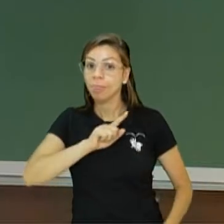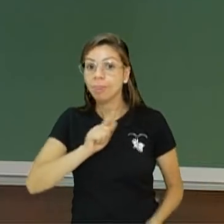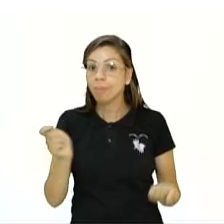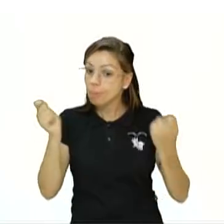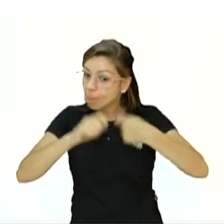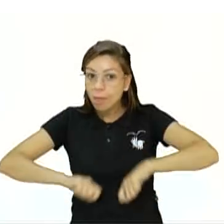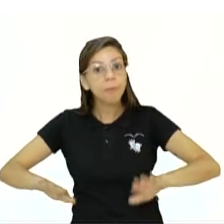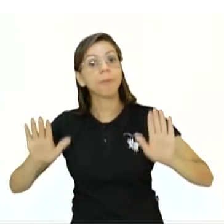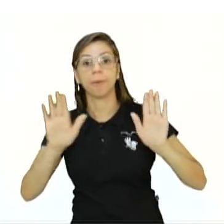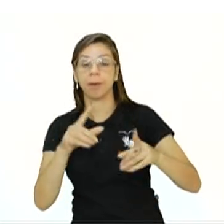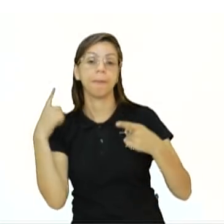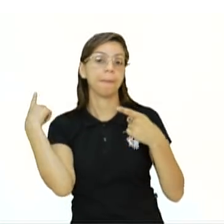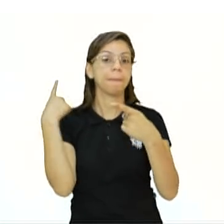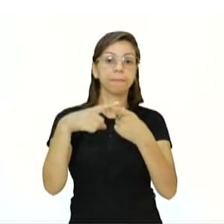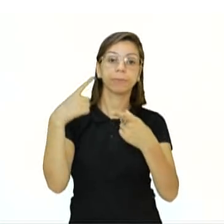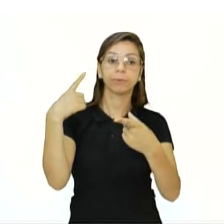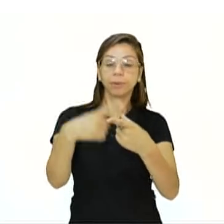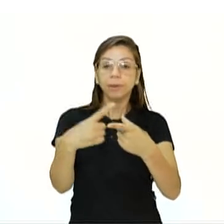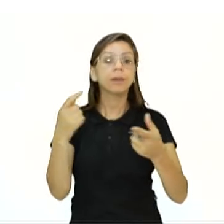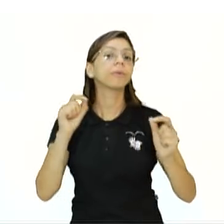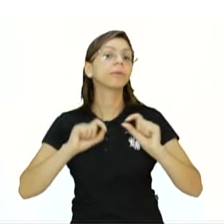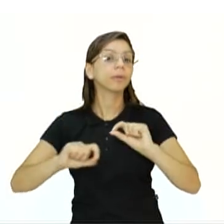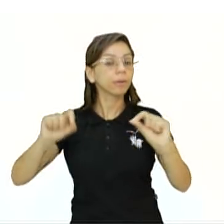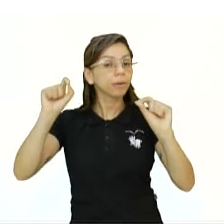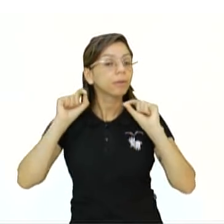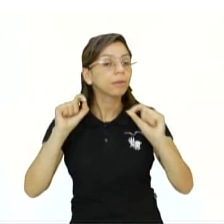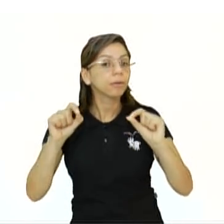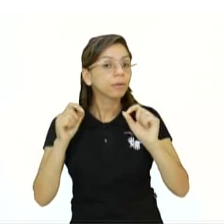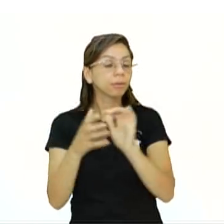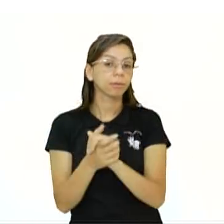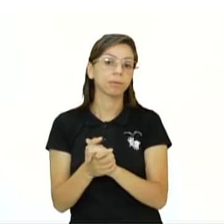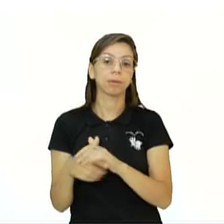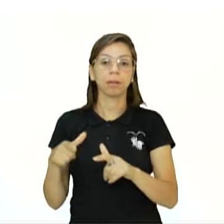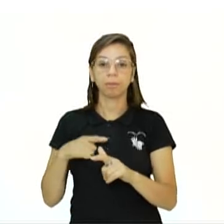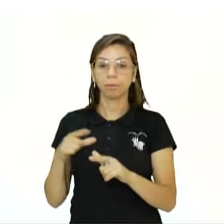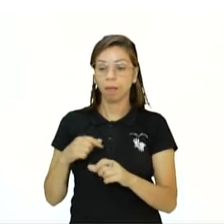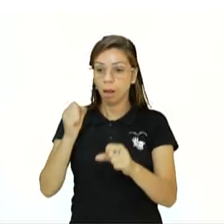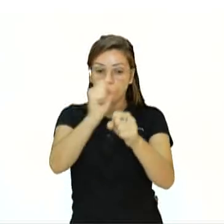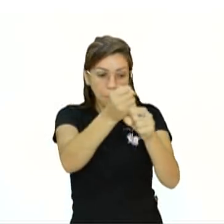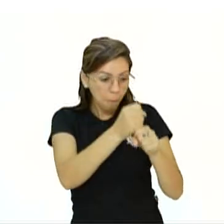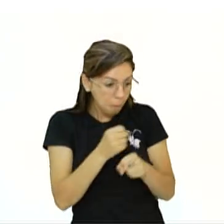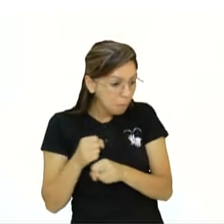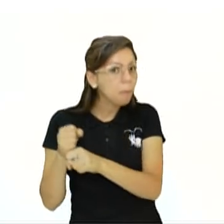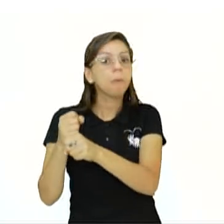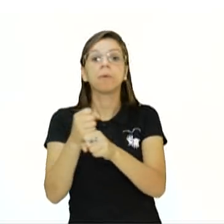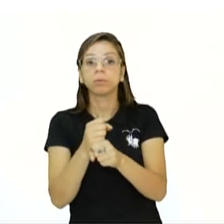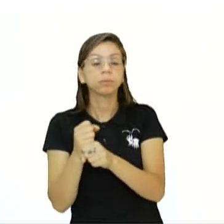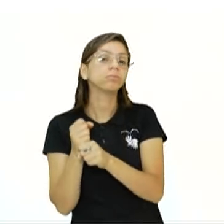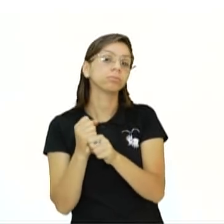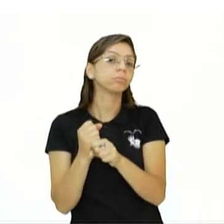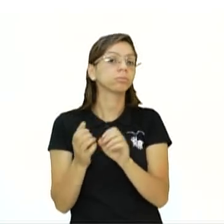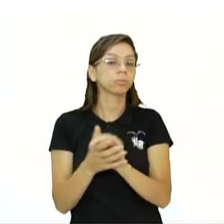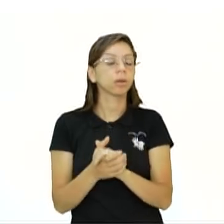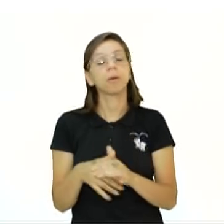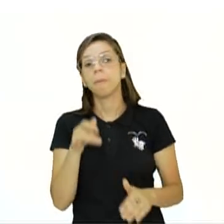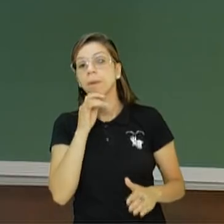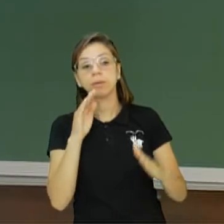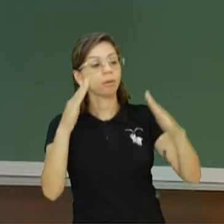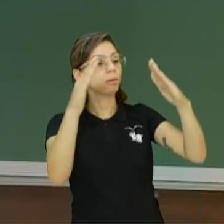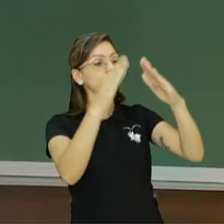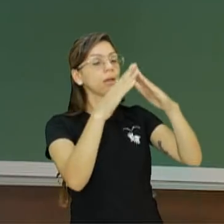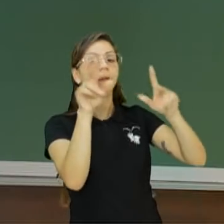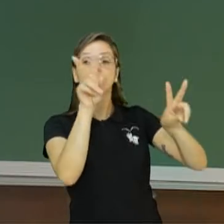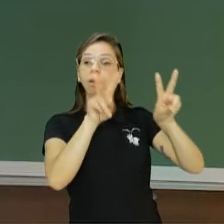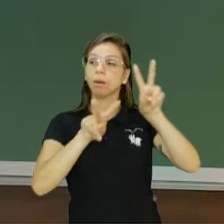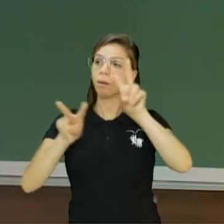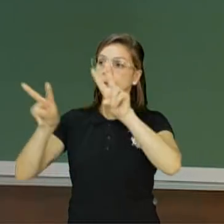mundo assim. Por quê? Porque eles fazem parte da construção de muitas coisas à nossa volta. Olha aí na sua casa, olha onde você